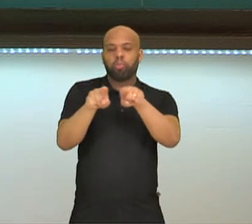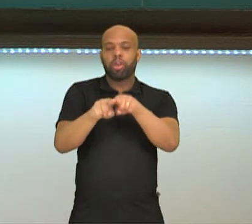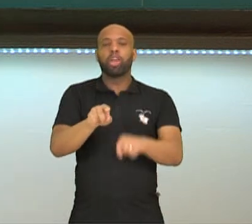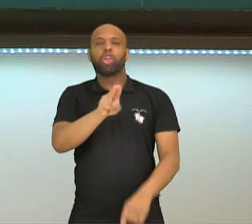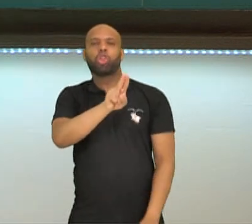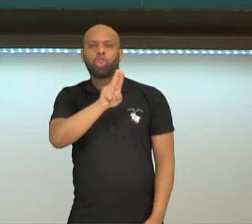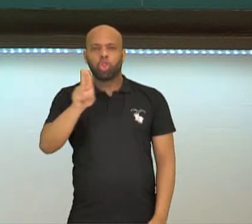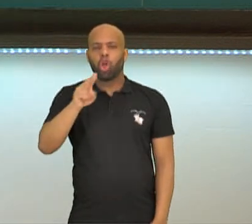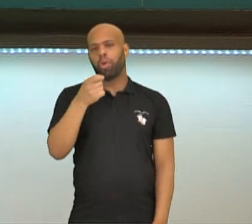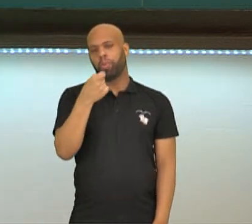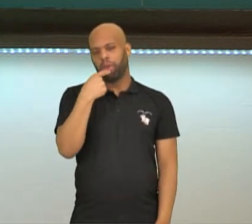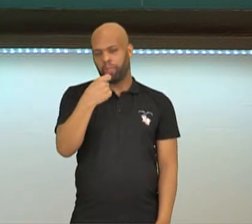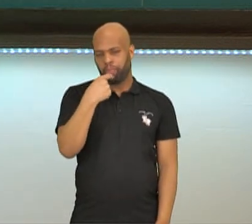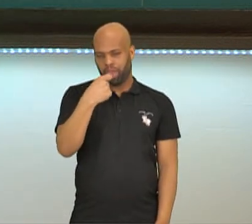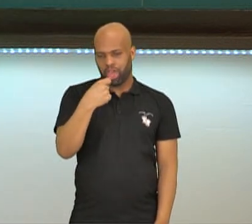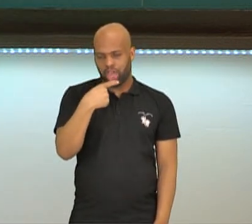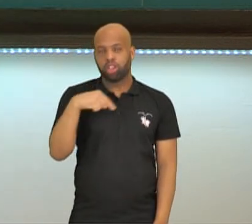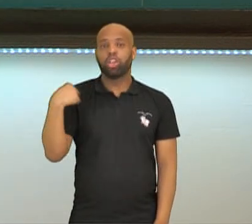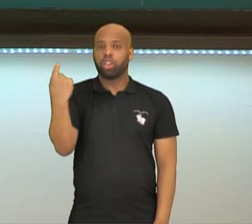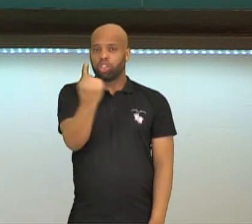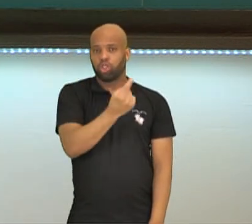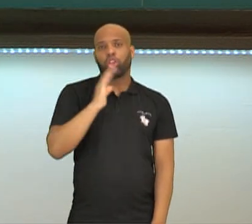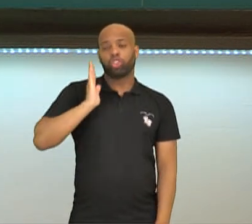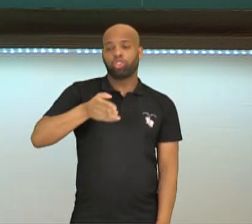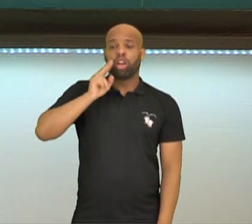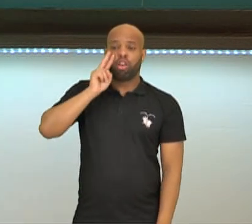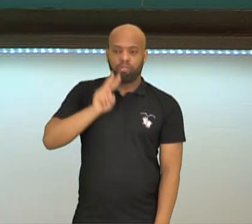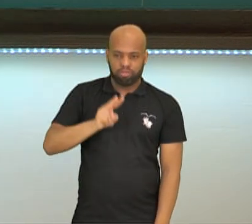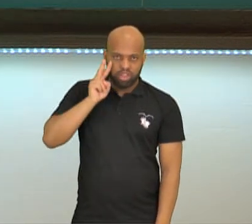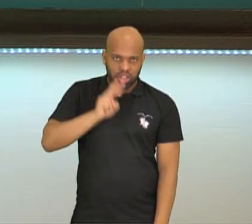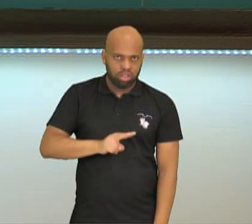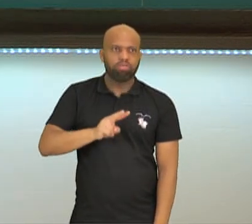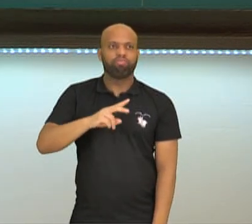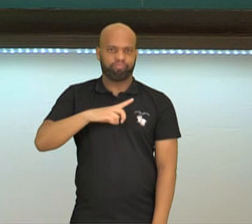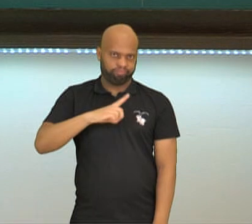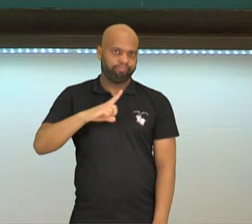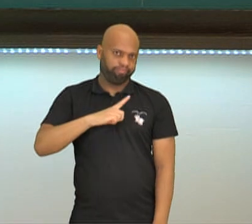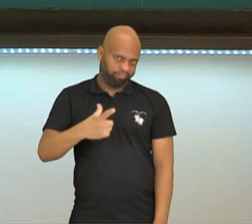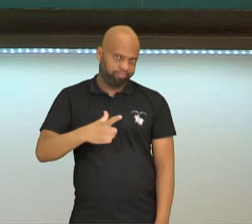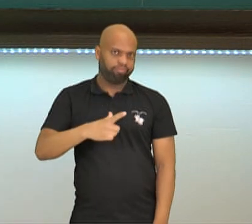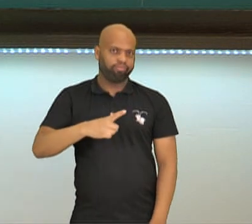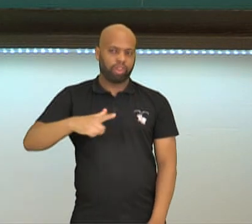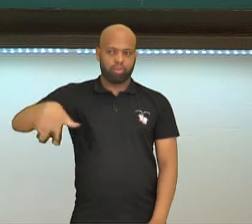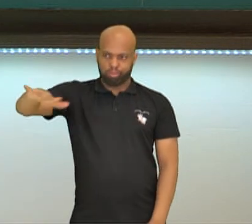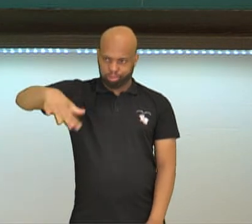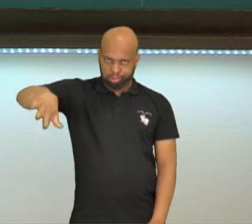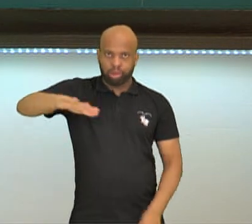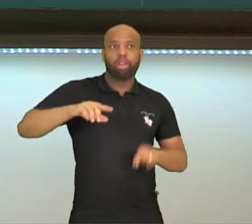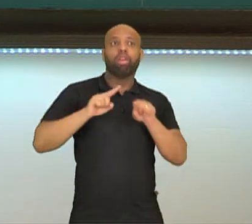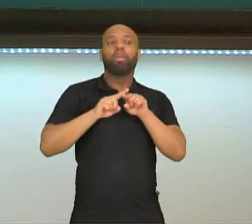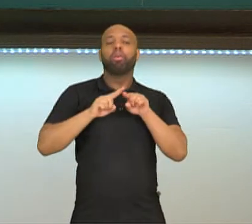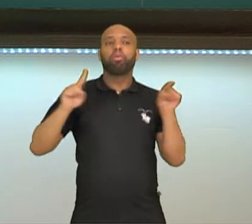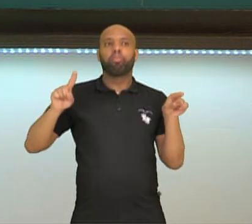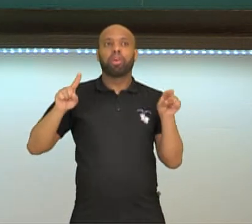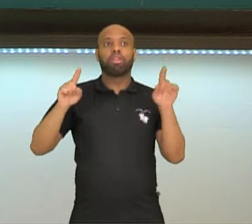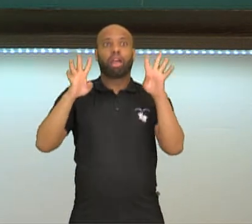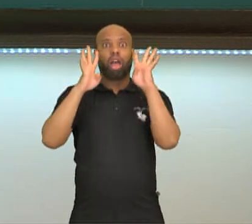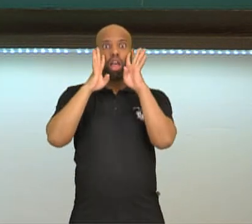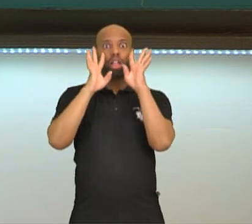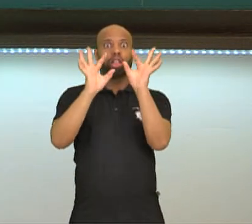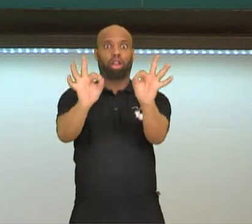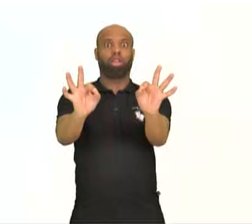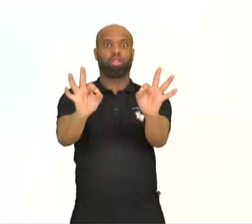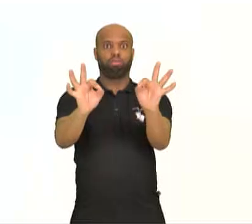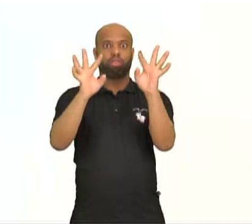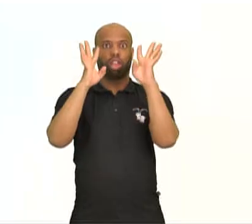de medicamentos que a gente ouve falar muito, né, por aí, mas